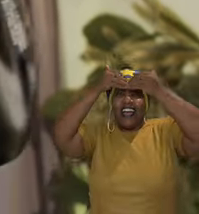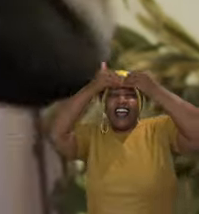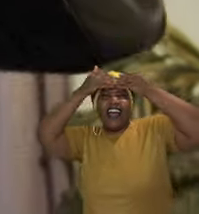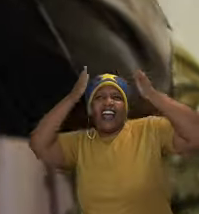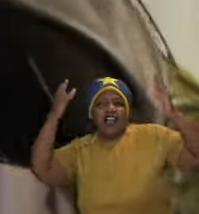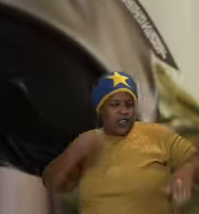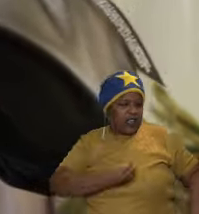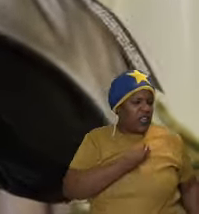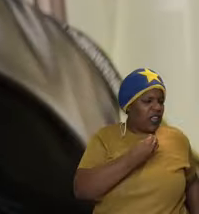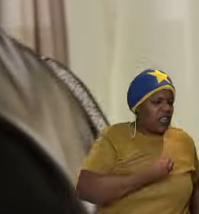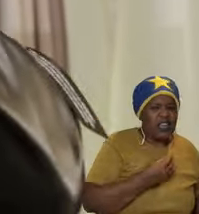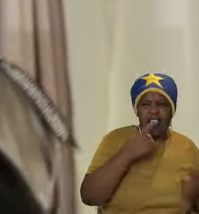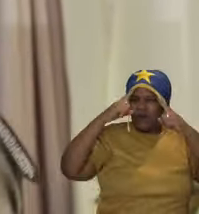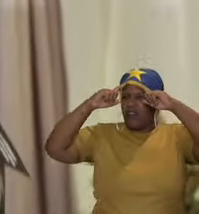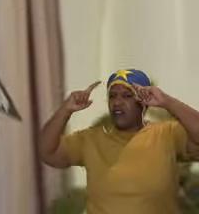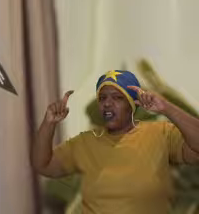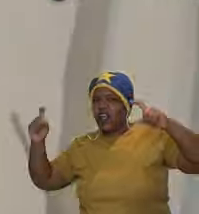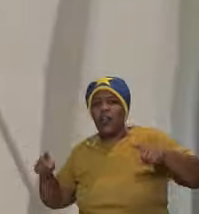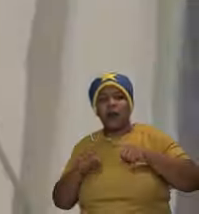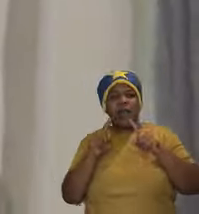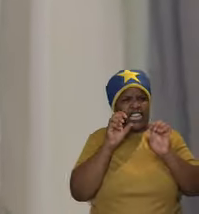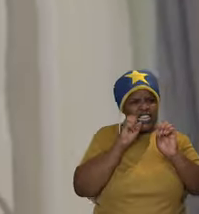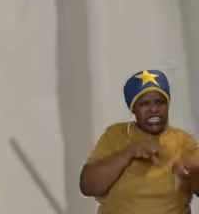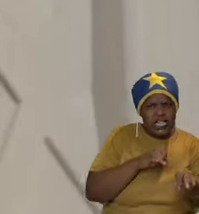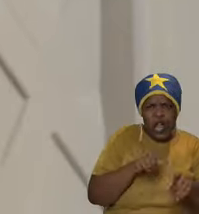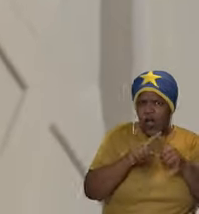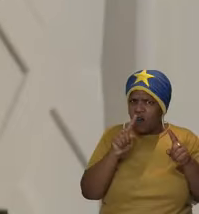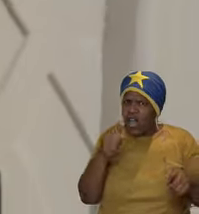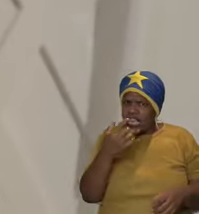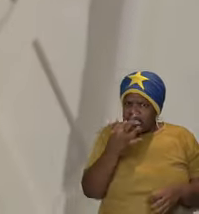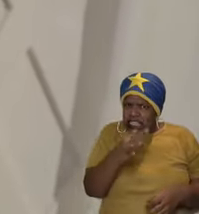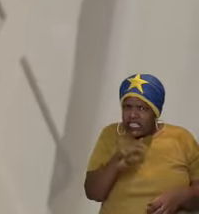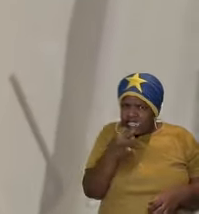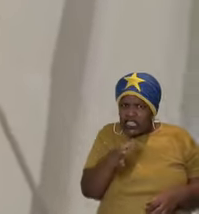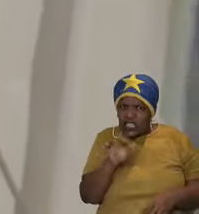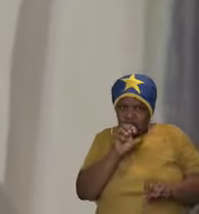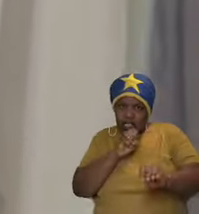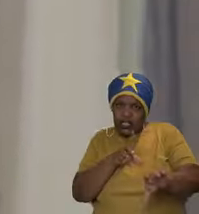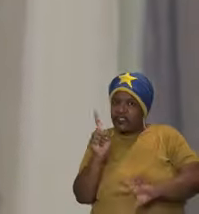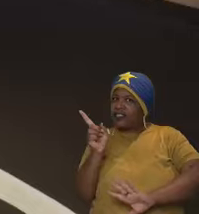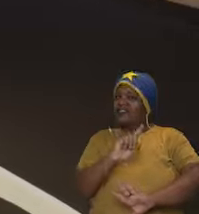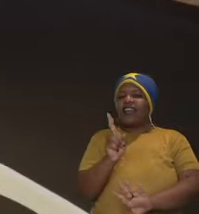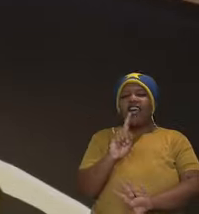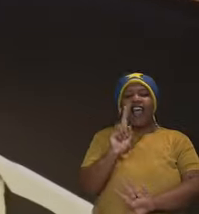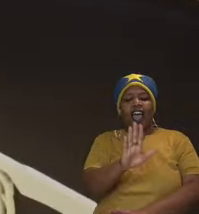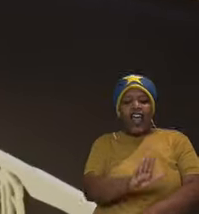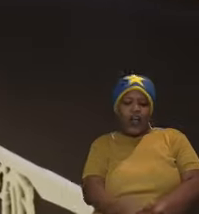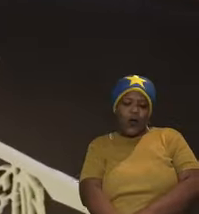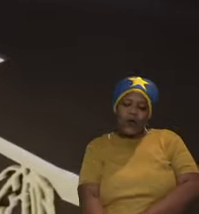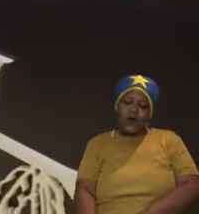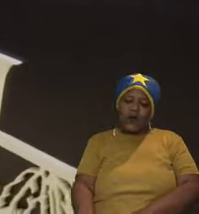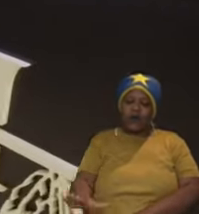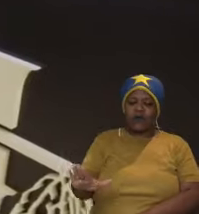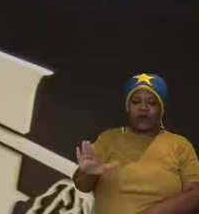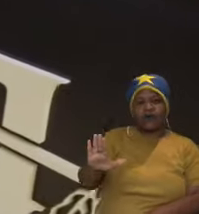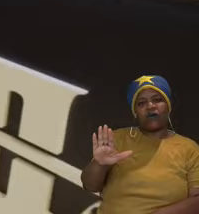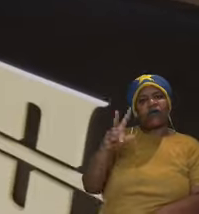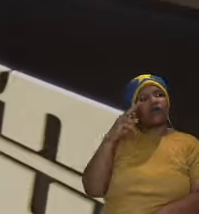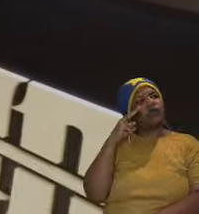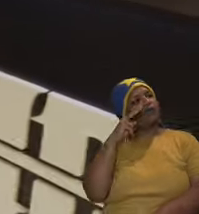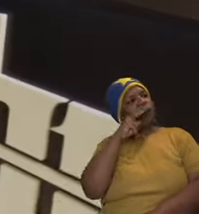pro crime. Quem te ensina provoca ferida, mas não vai deixar que a ferida te ensine. Era mais um menino do pelo, na cidade da